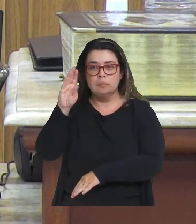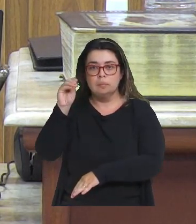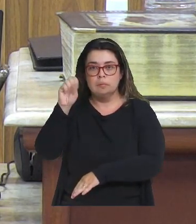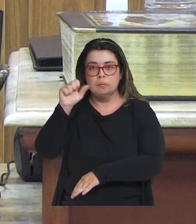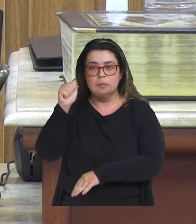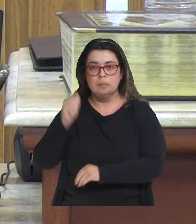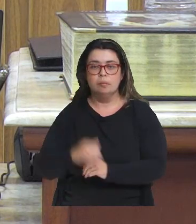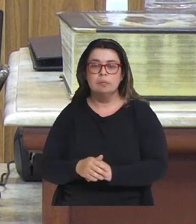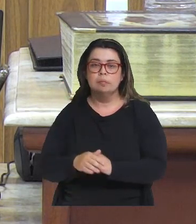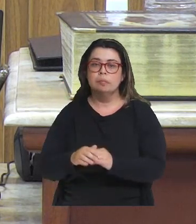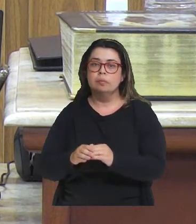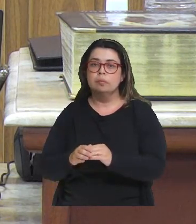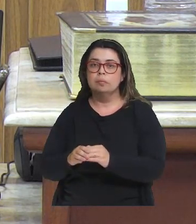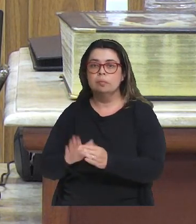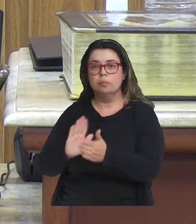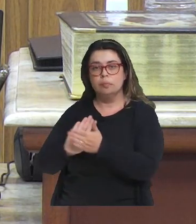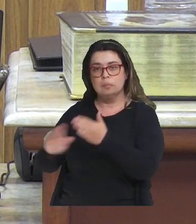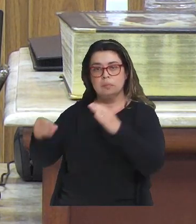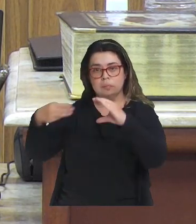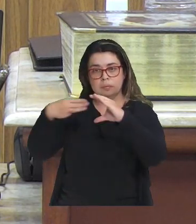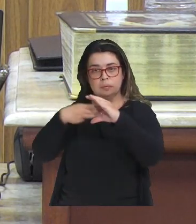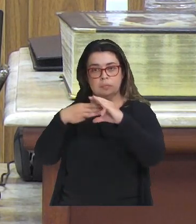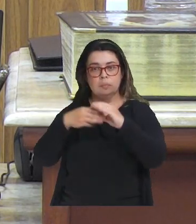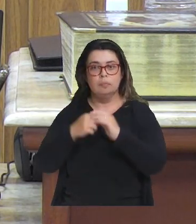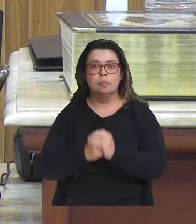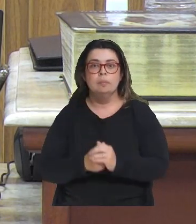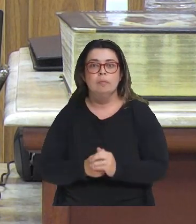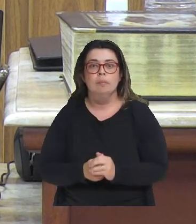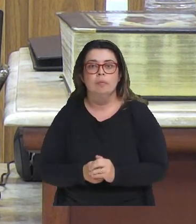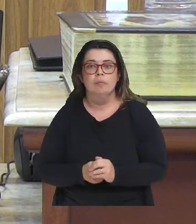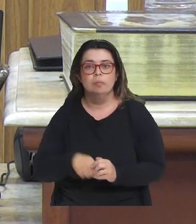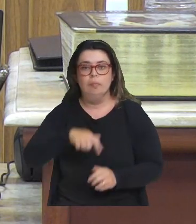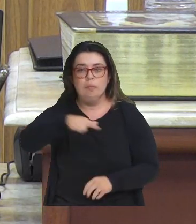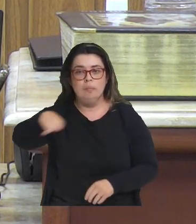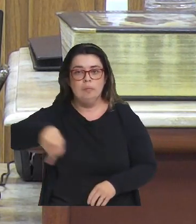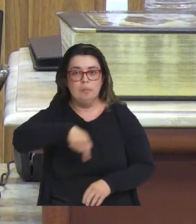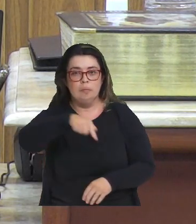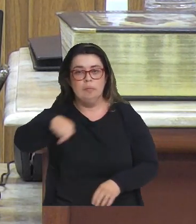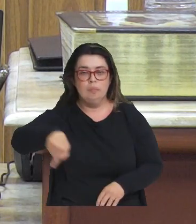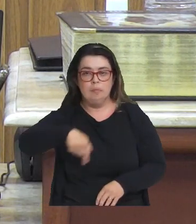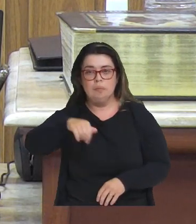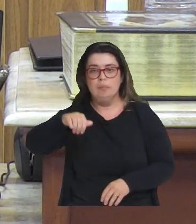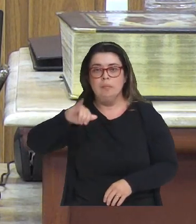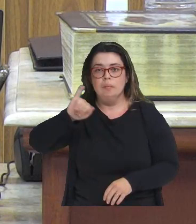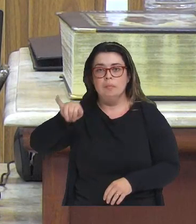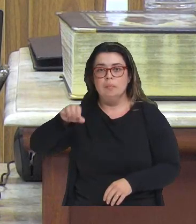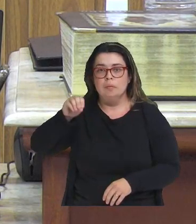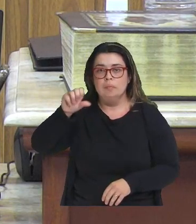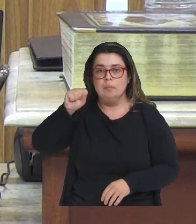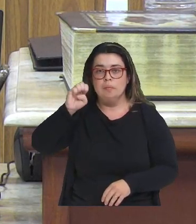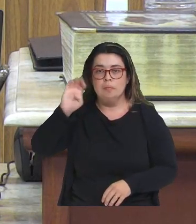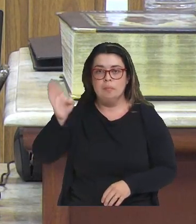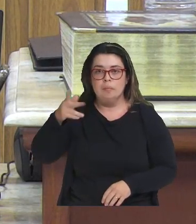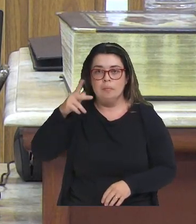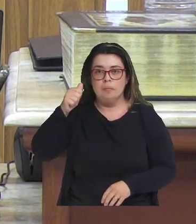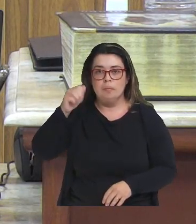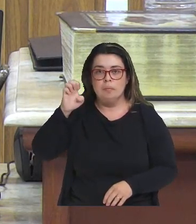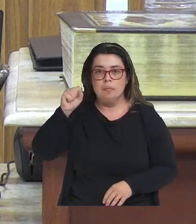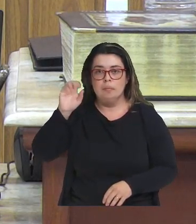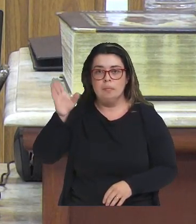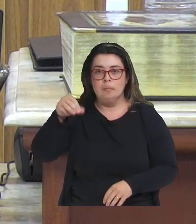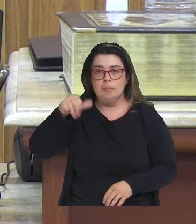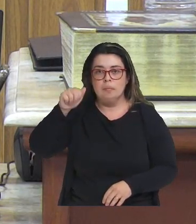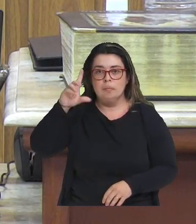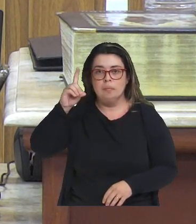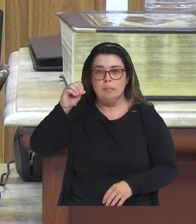saída de Cândido Mota, rotatória José Paes Maldonado, rotatória da Avenida do Antônio com a Pascoal Santilli, rotatória